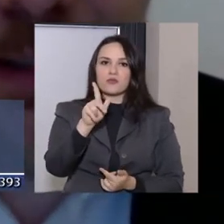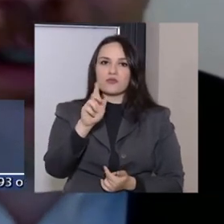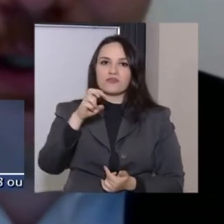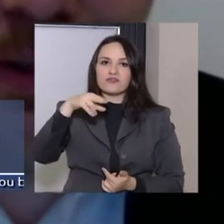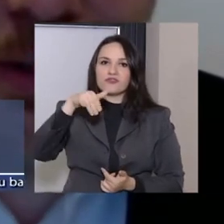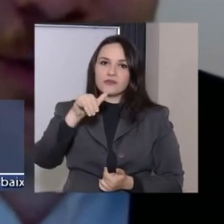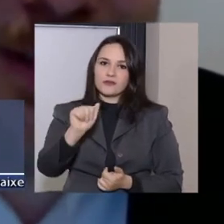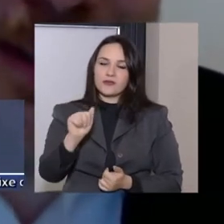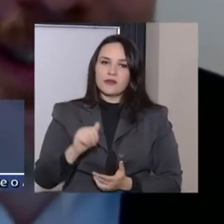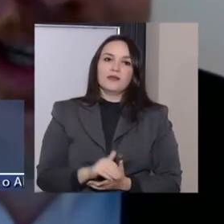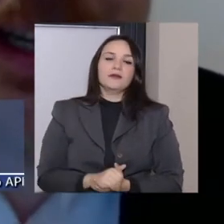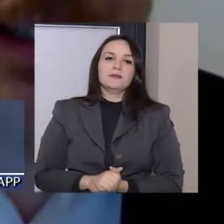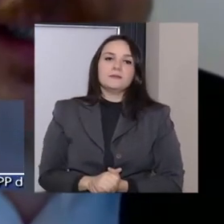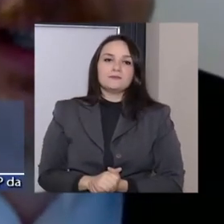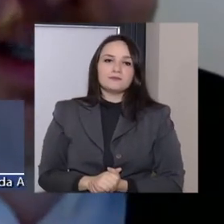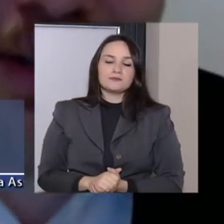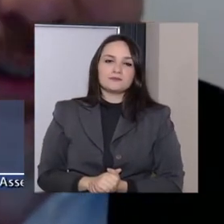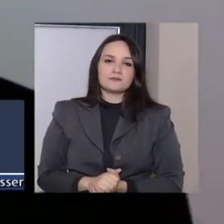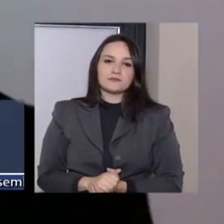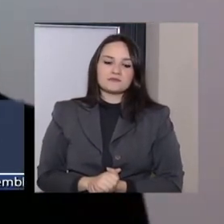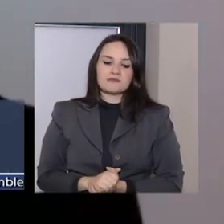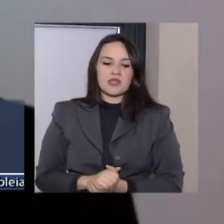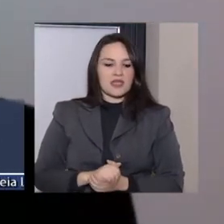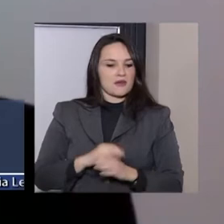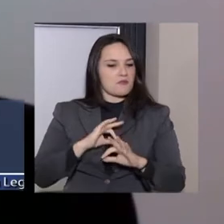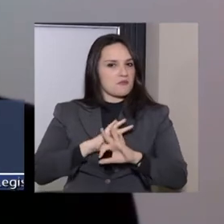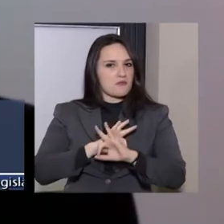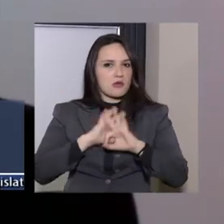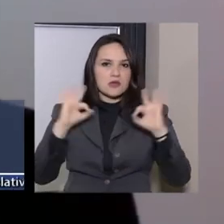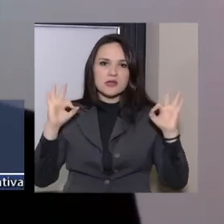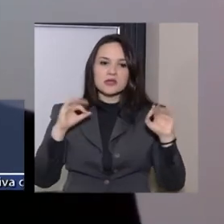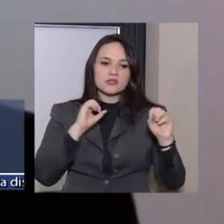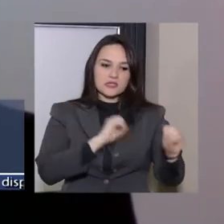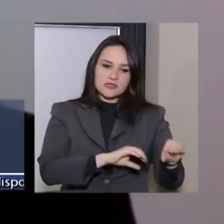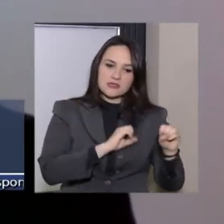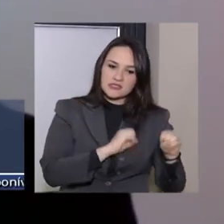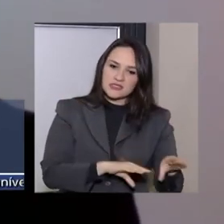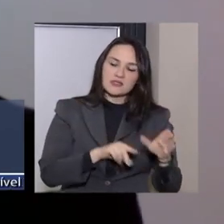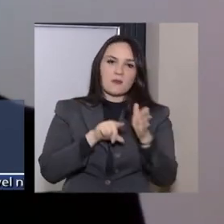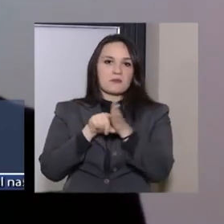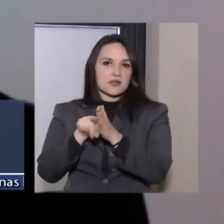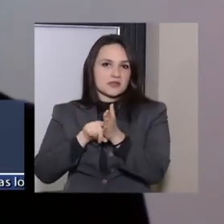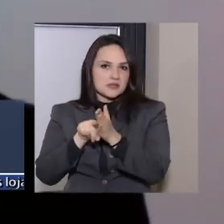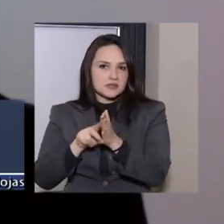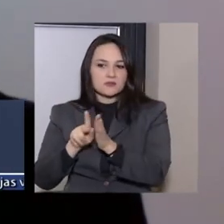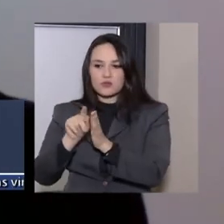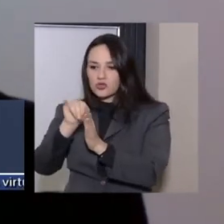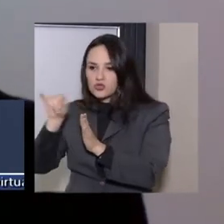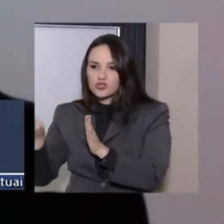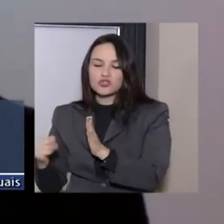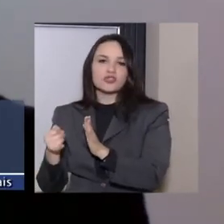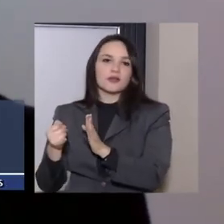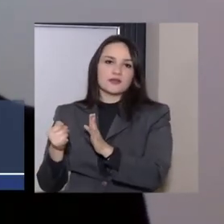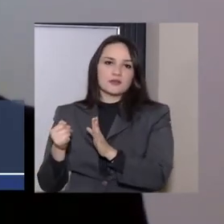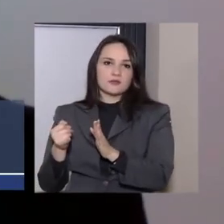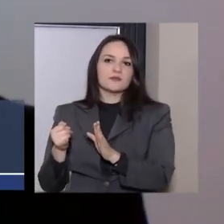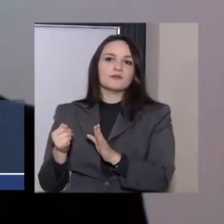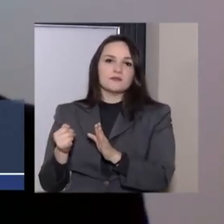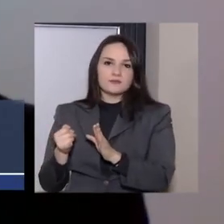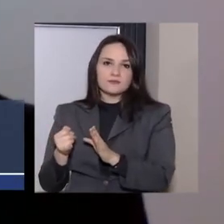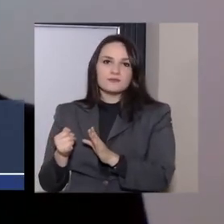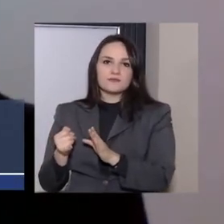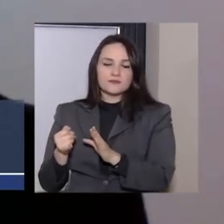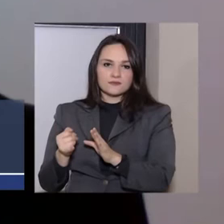atividade tanto na graduação, no ensino, na pesquisa e também ocupando,